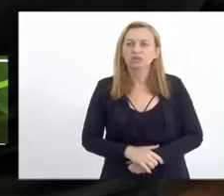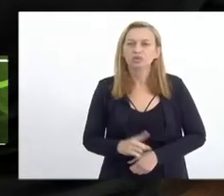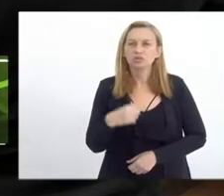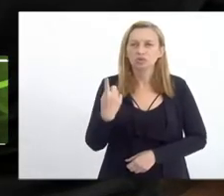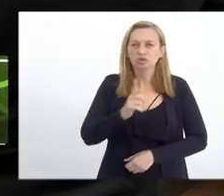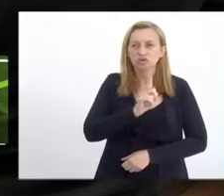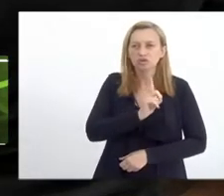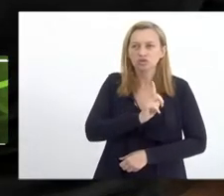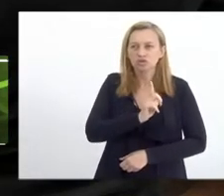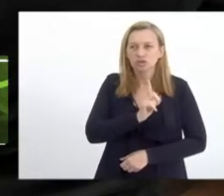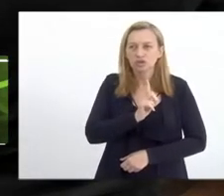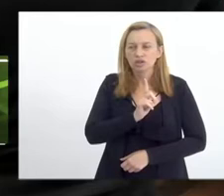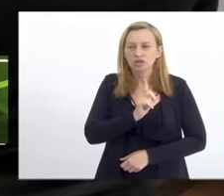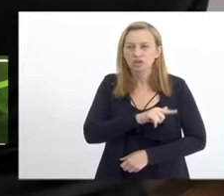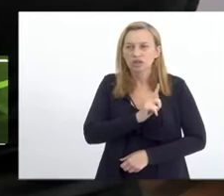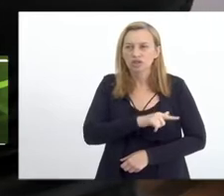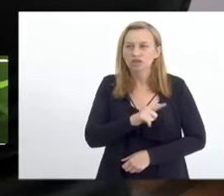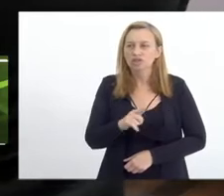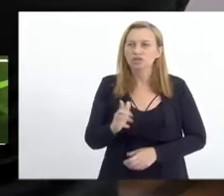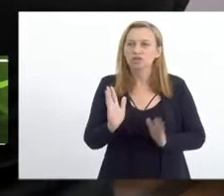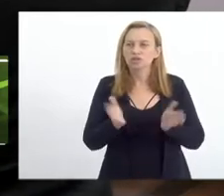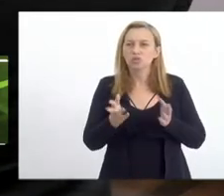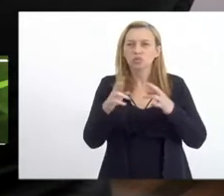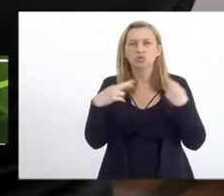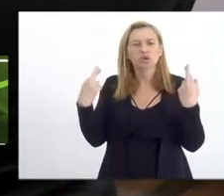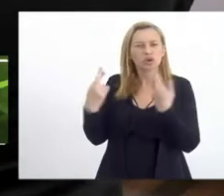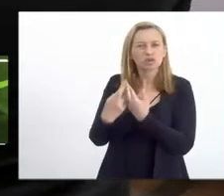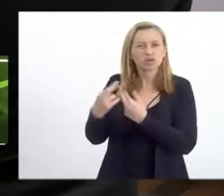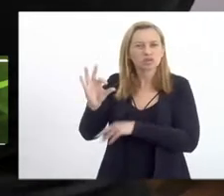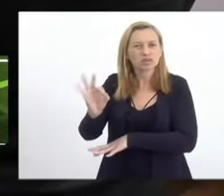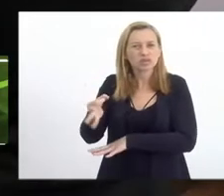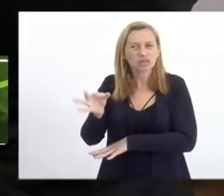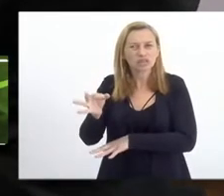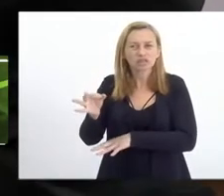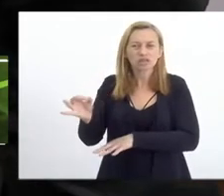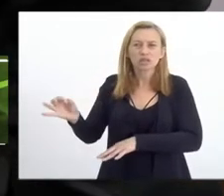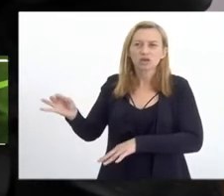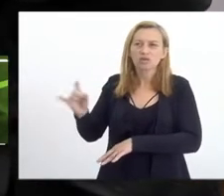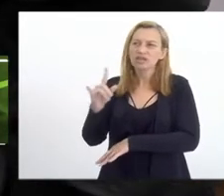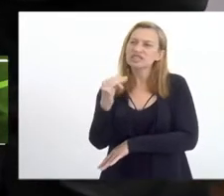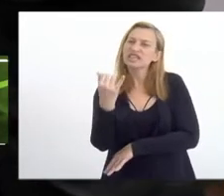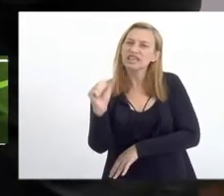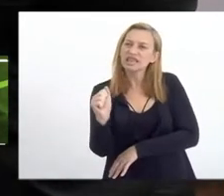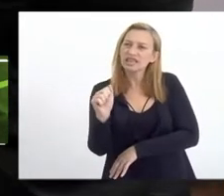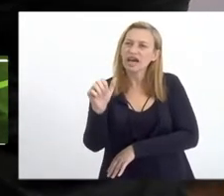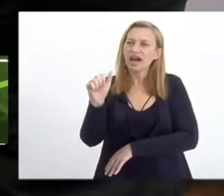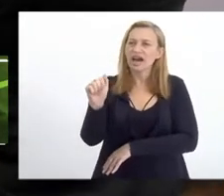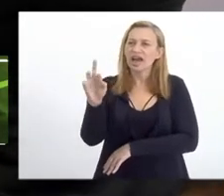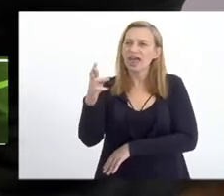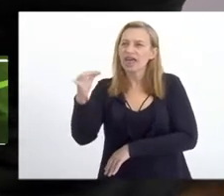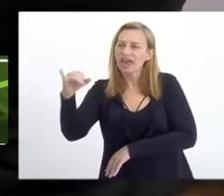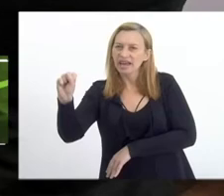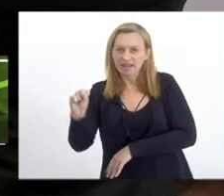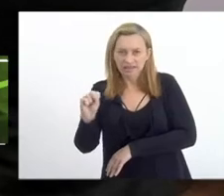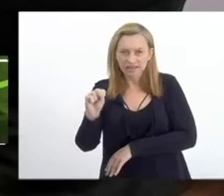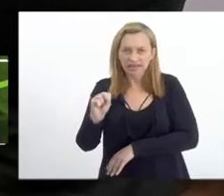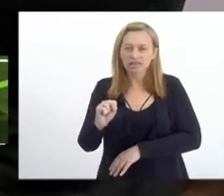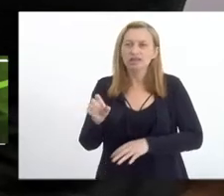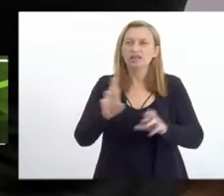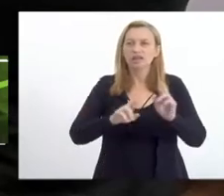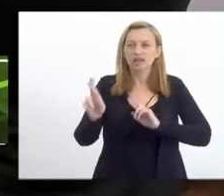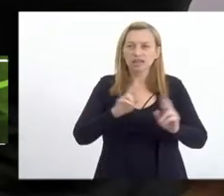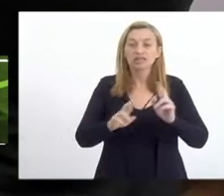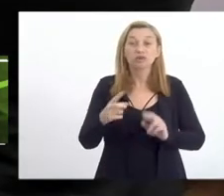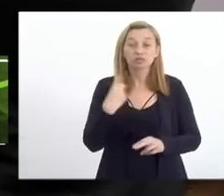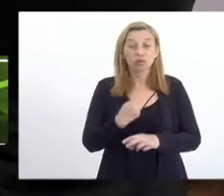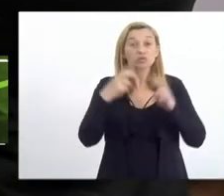gerente. Eles estão hoje exatamente em uma reunião com as linhas aéreas, já até, em relação até ao nosso